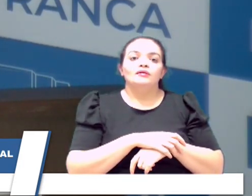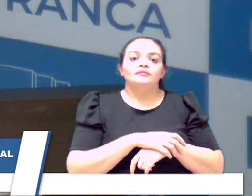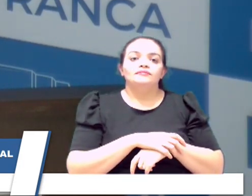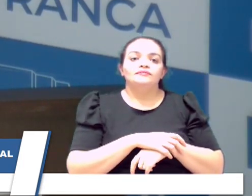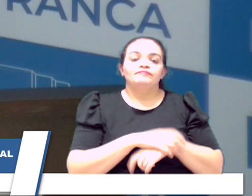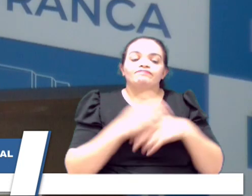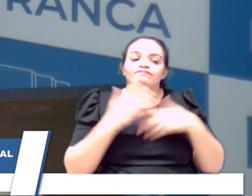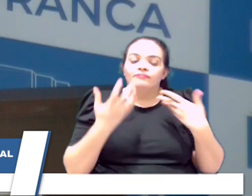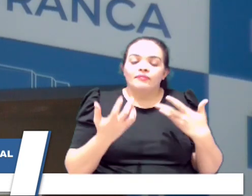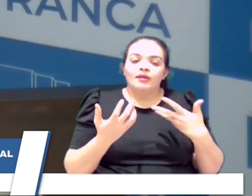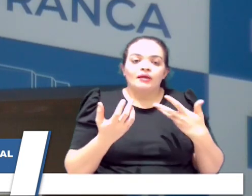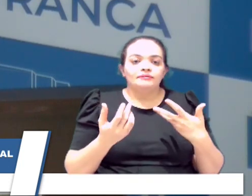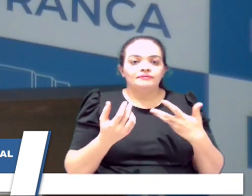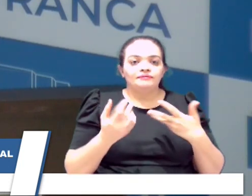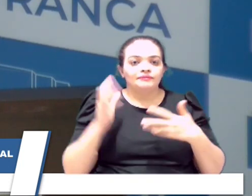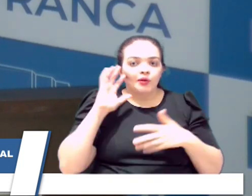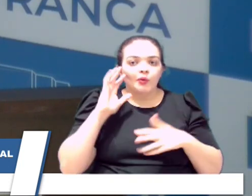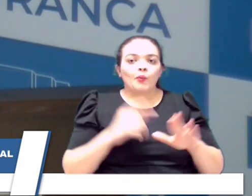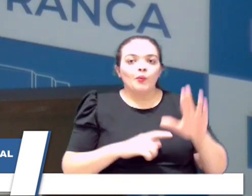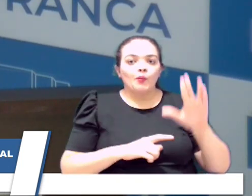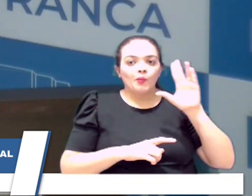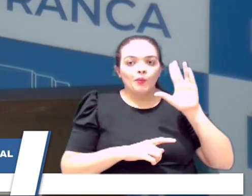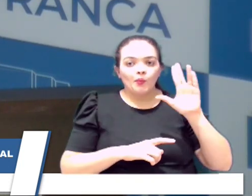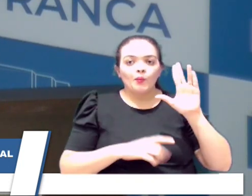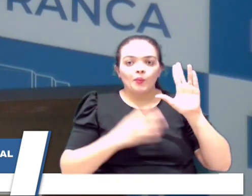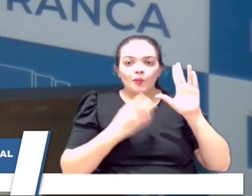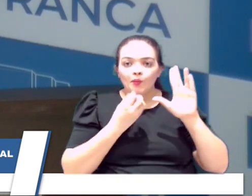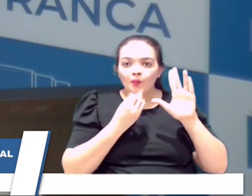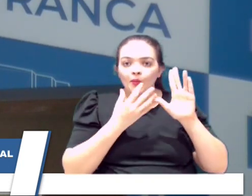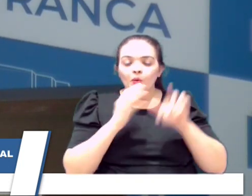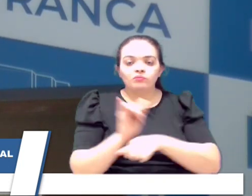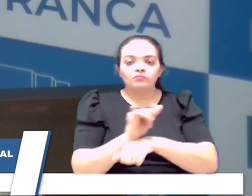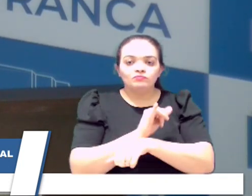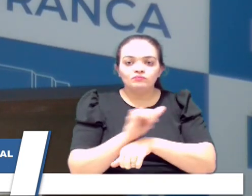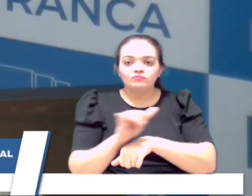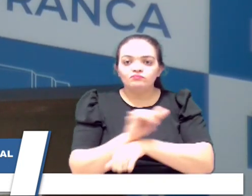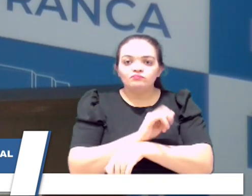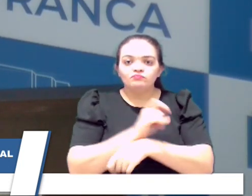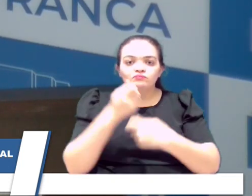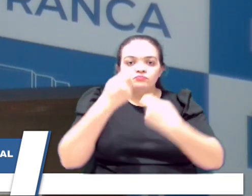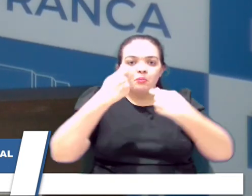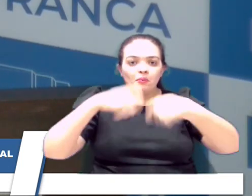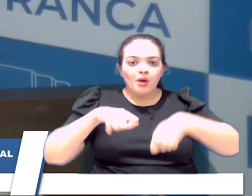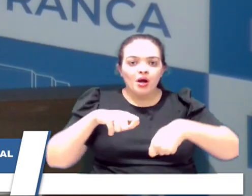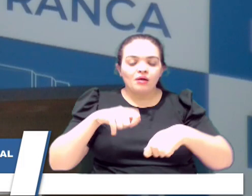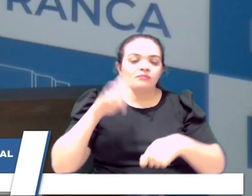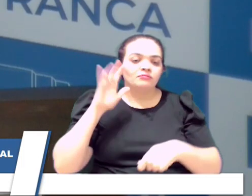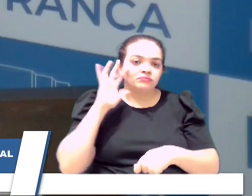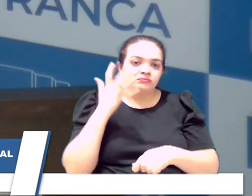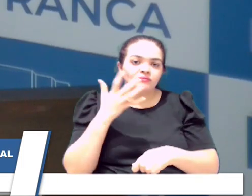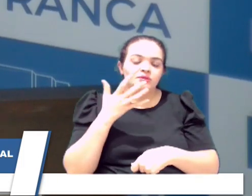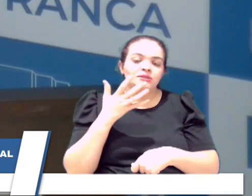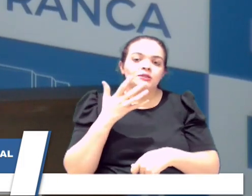Enfim, e que a cannabis é uma ótima forma de possibilitar com que essas situações se tornem menos